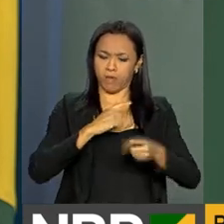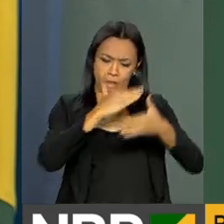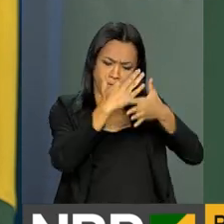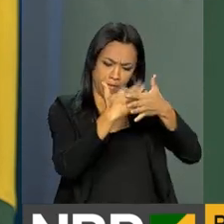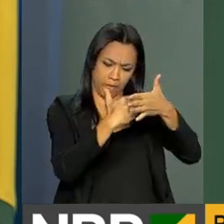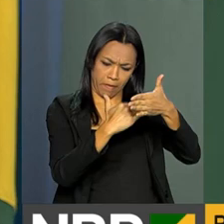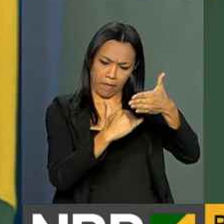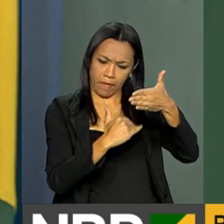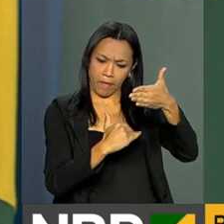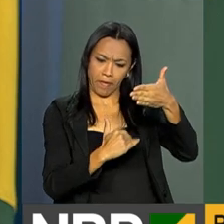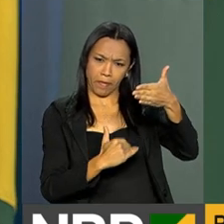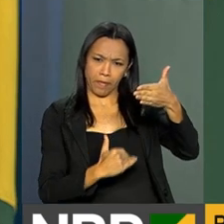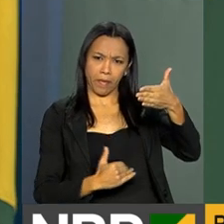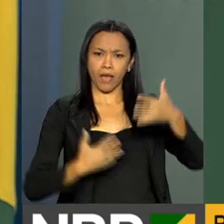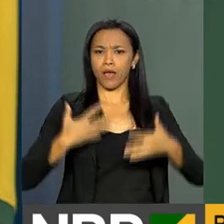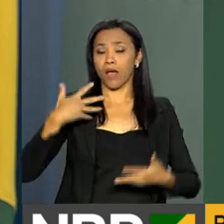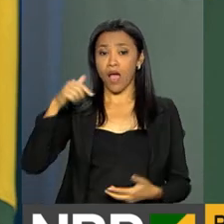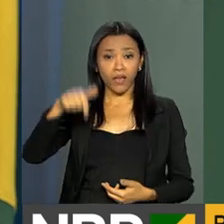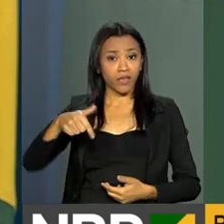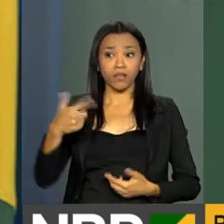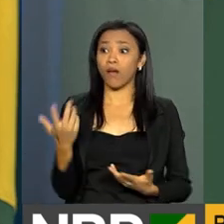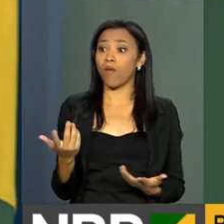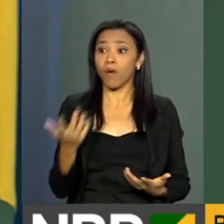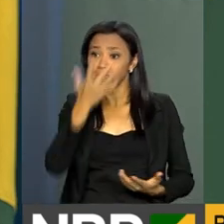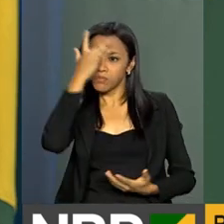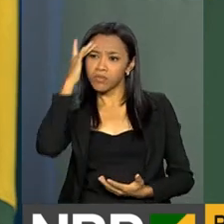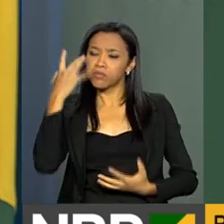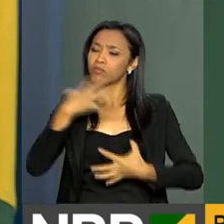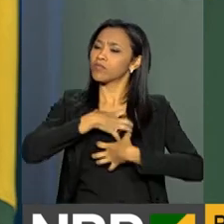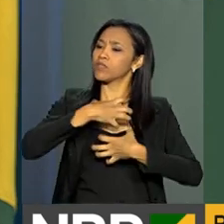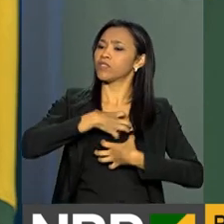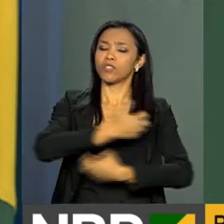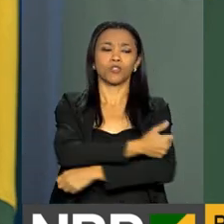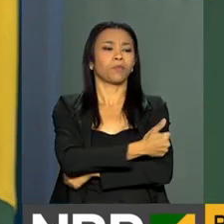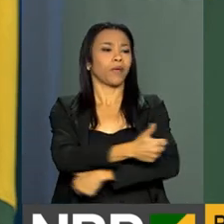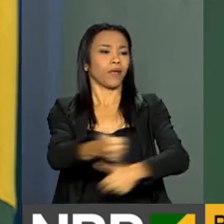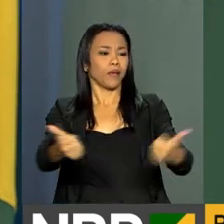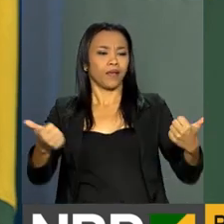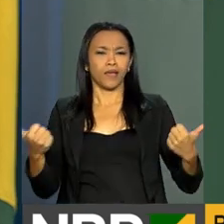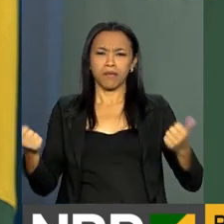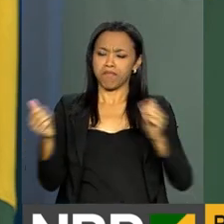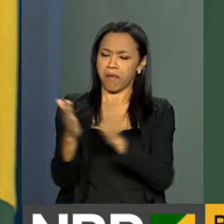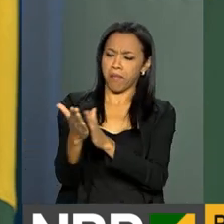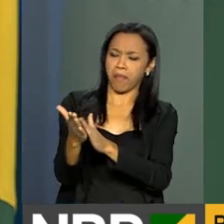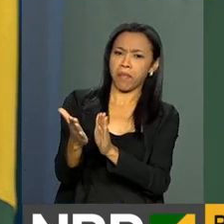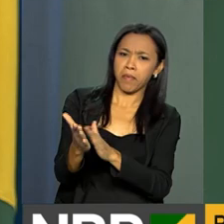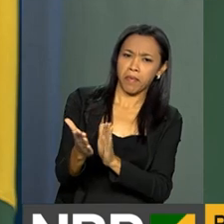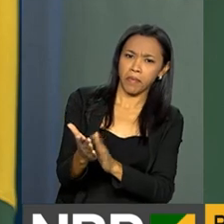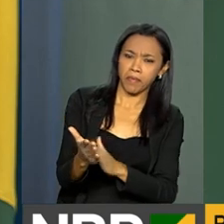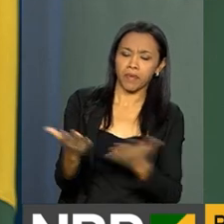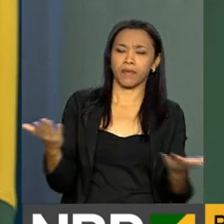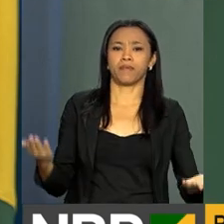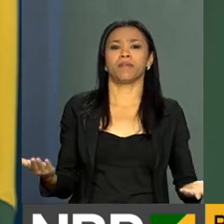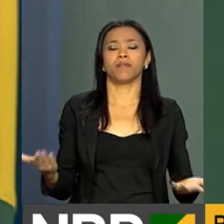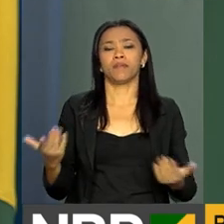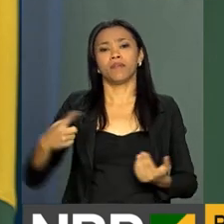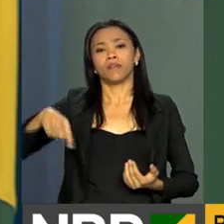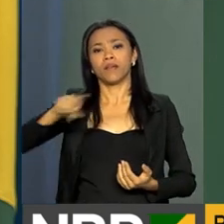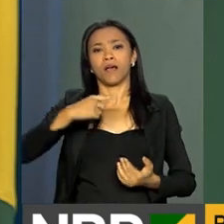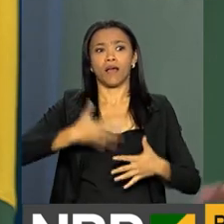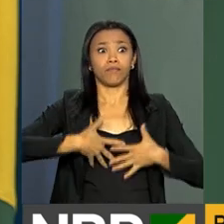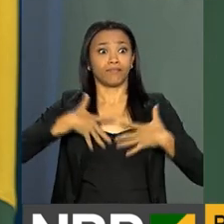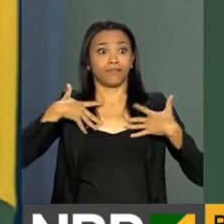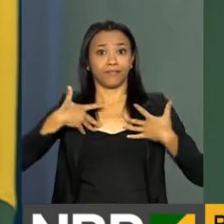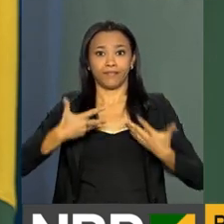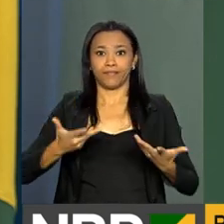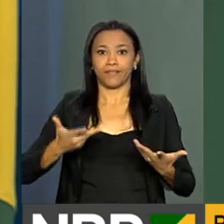ficam um pouco cerimoniosas. Aqui não, estão todos muito à vontade. Os aplausos que você recebeu, que o Sávio recebeu, o